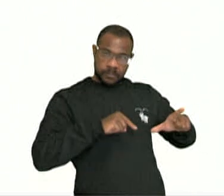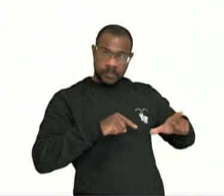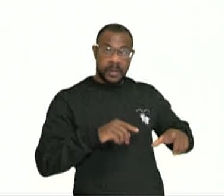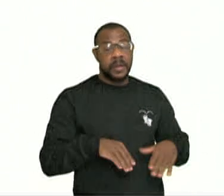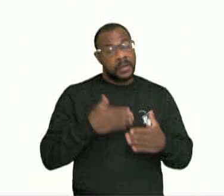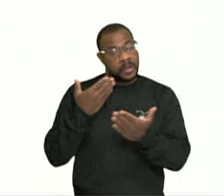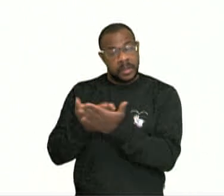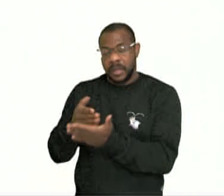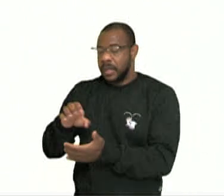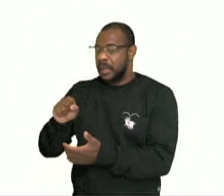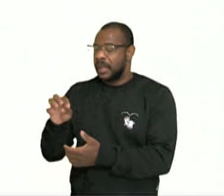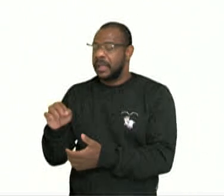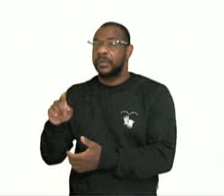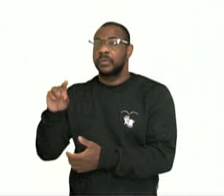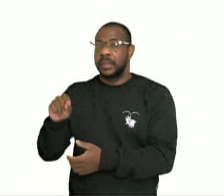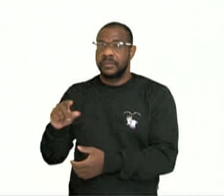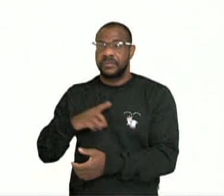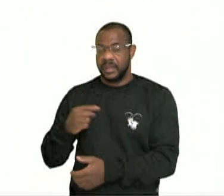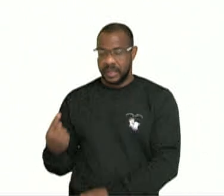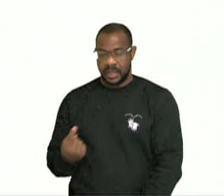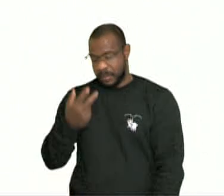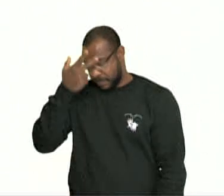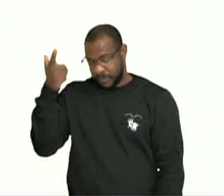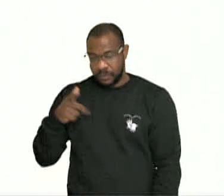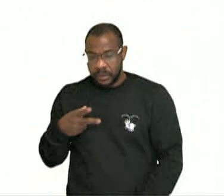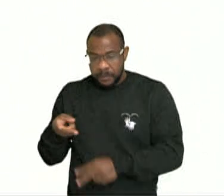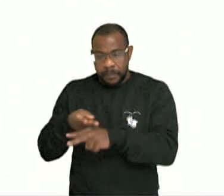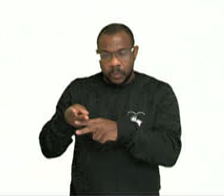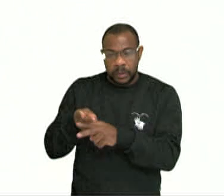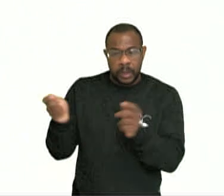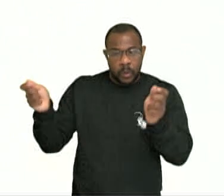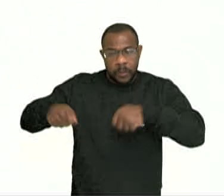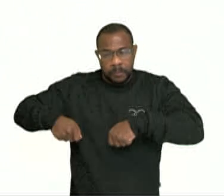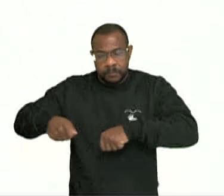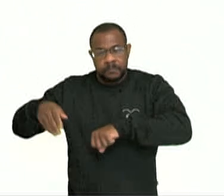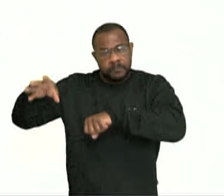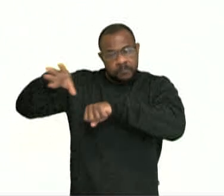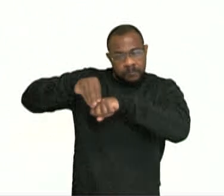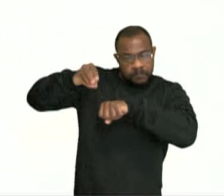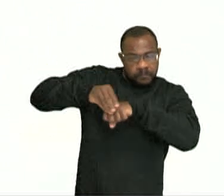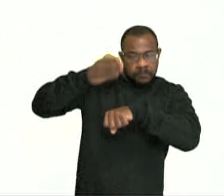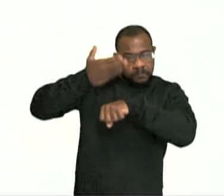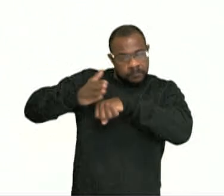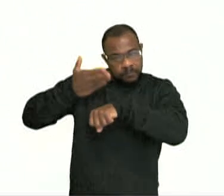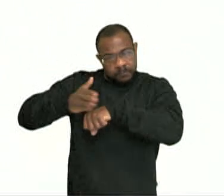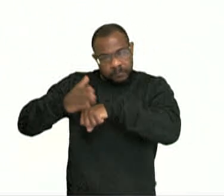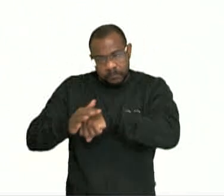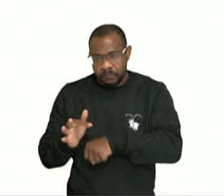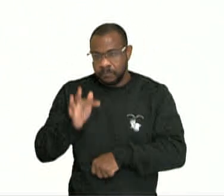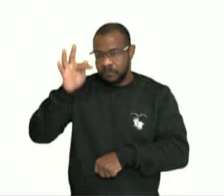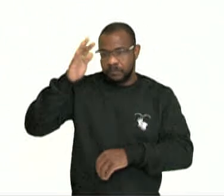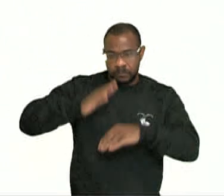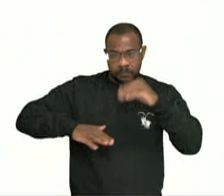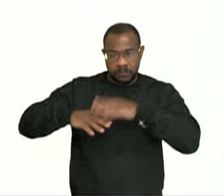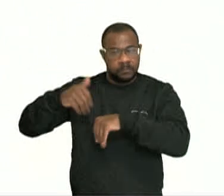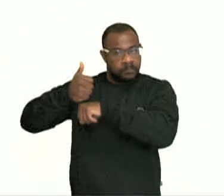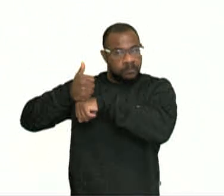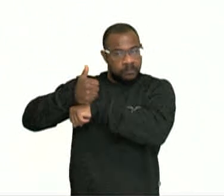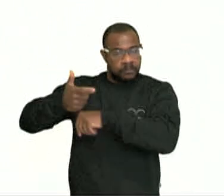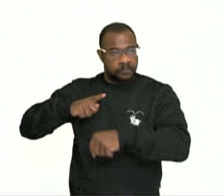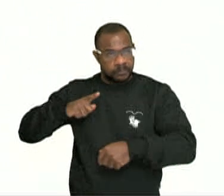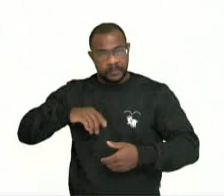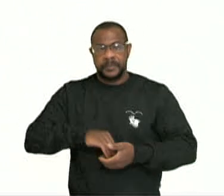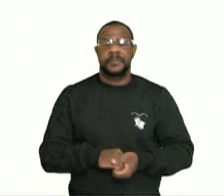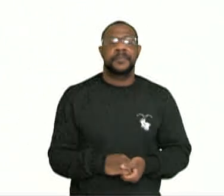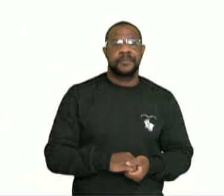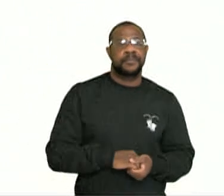o estudante é um ser autônomo que busca uma nova competência e pretende exercê-la para o seu benefício de sociedade. Então aqui nós